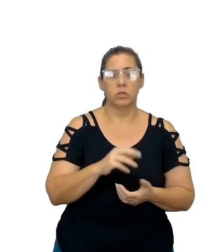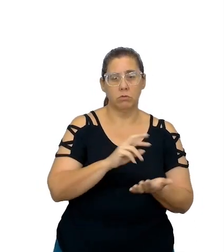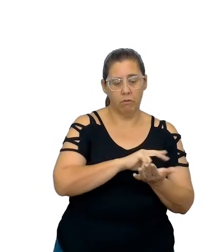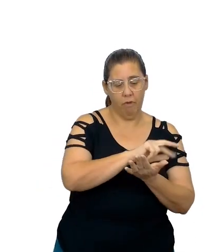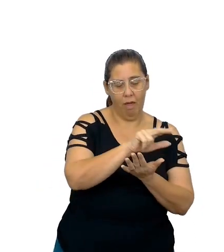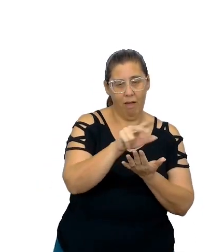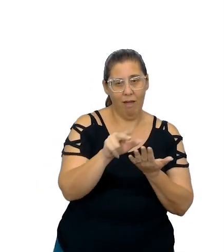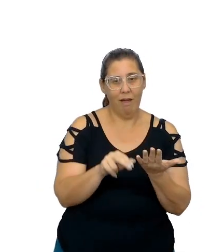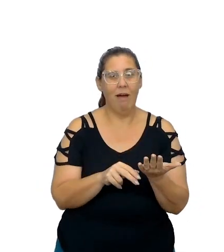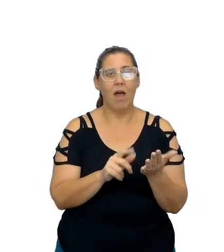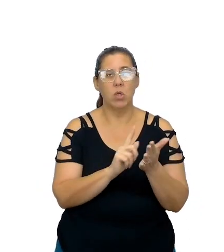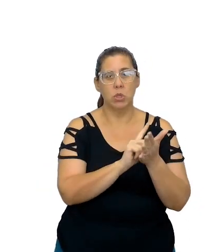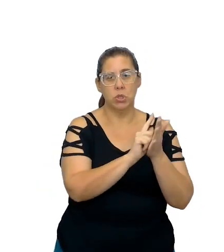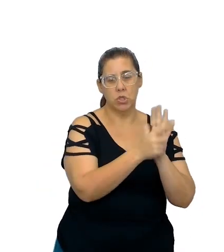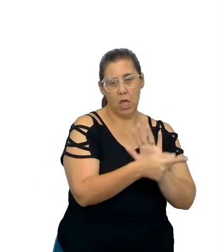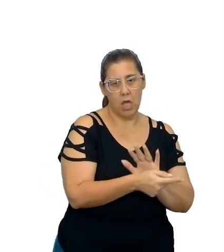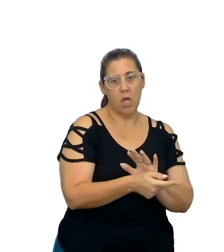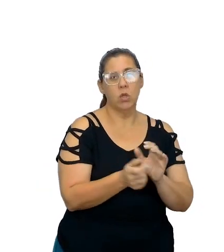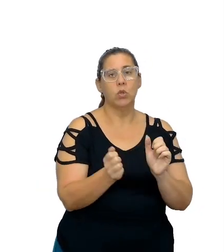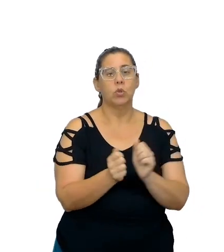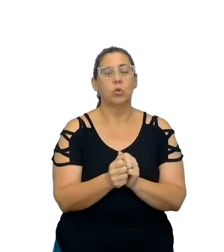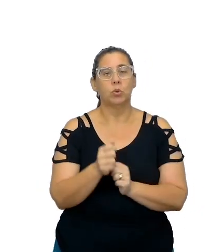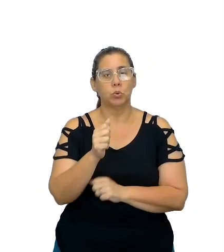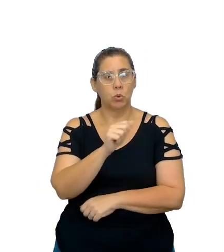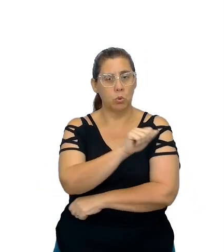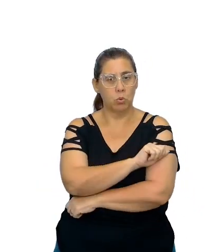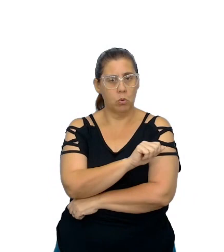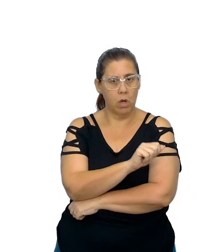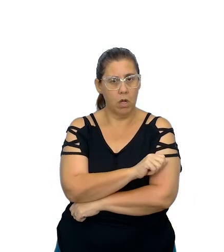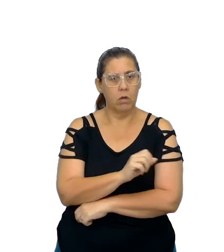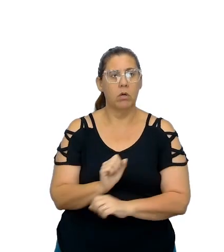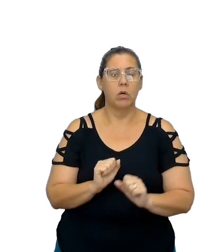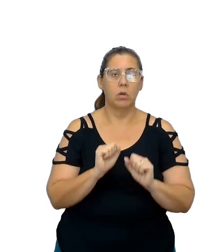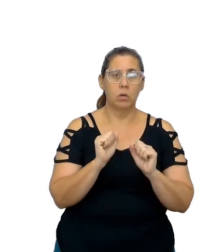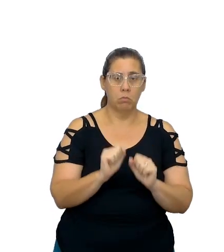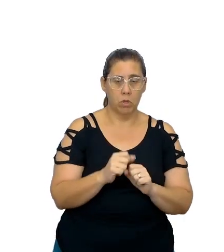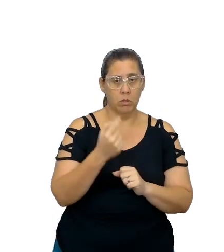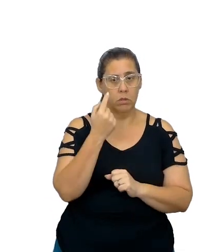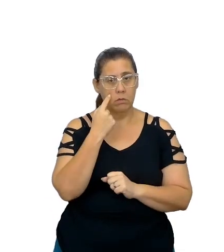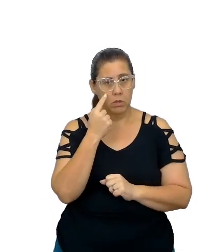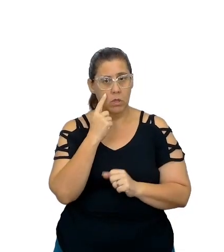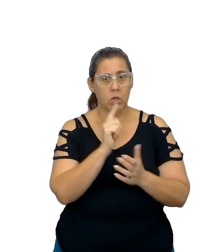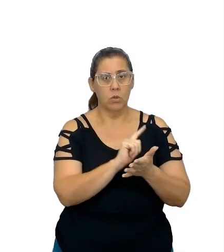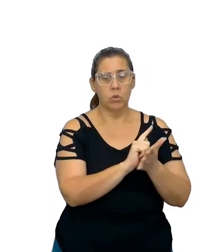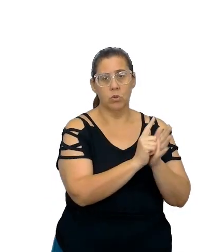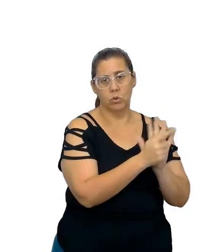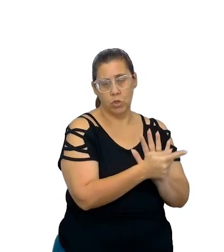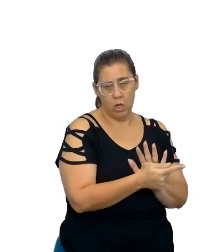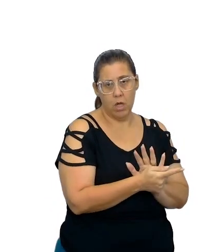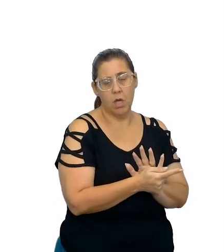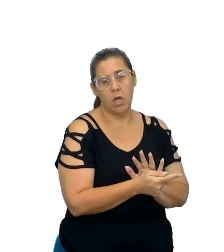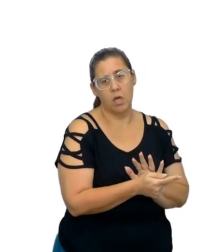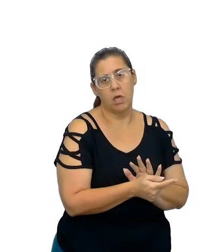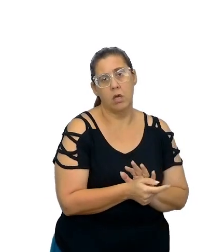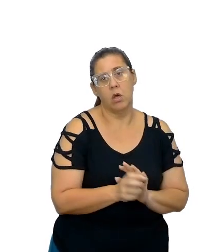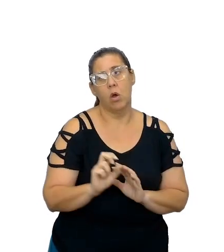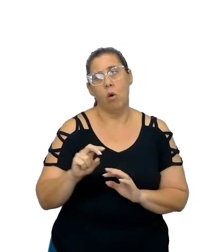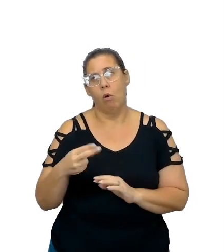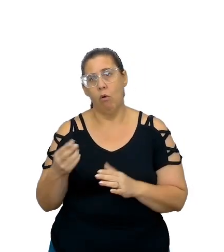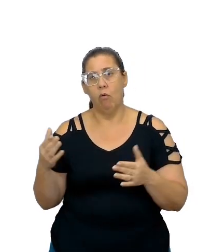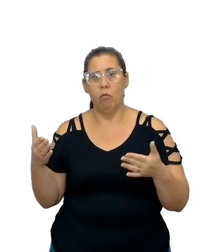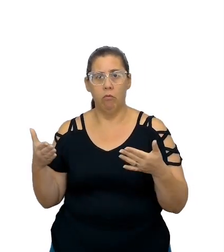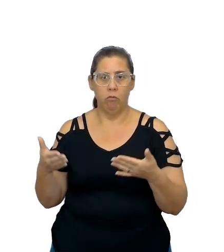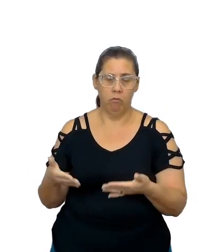dos gêneros que nós lemos junto com os nossos alunos, nós podemos dizer que os gêneros o enfoque